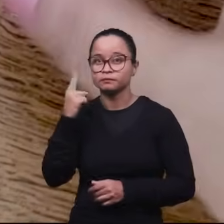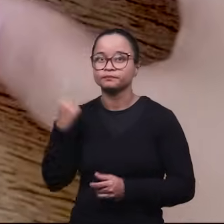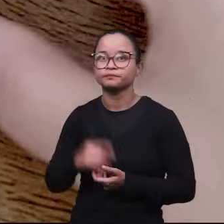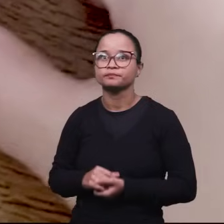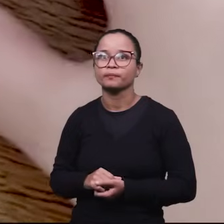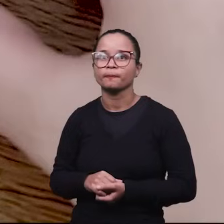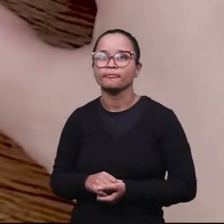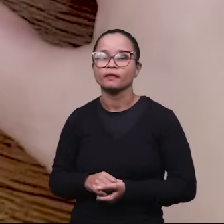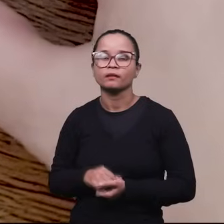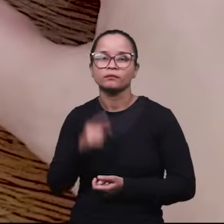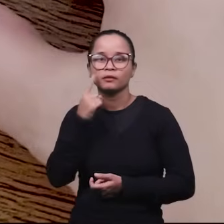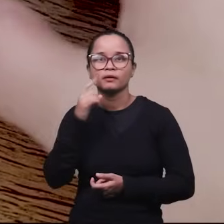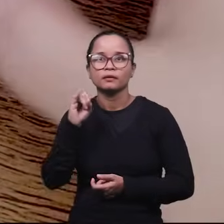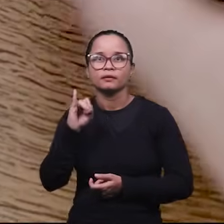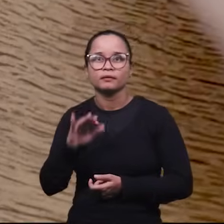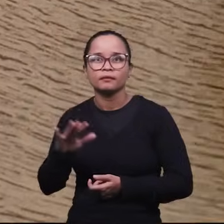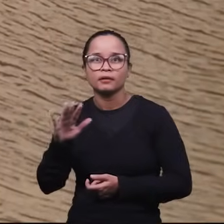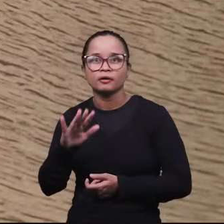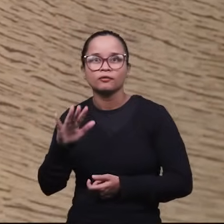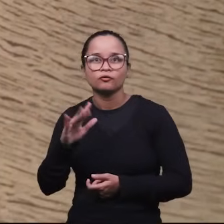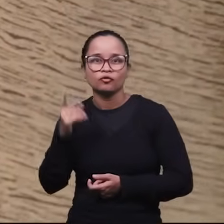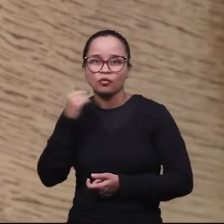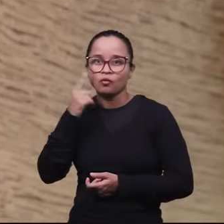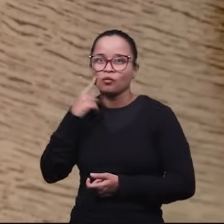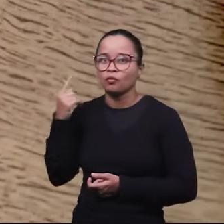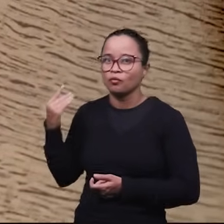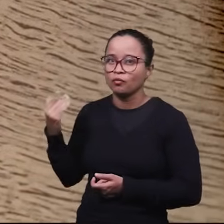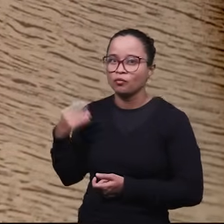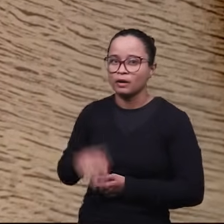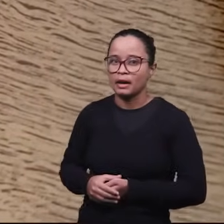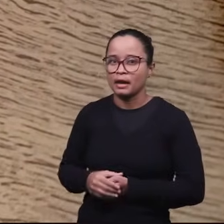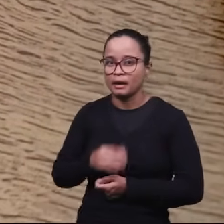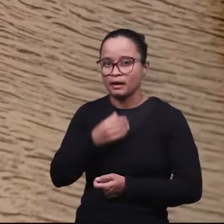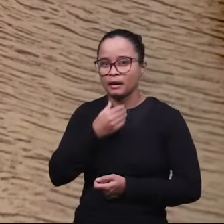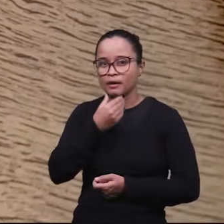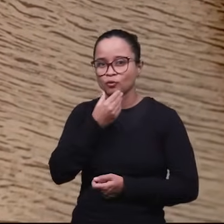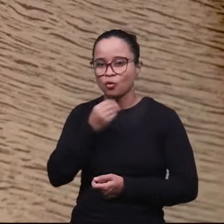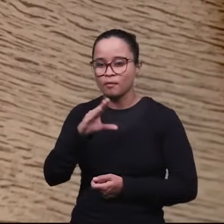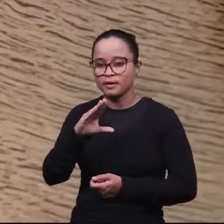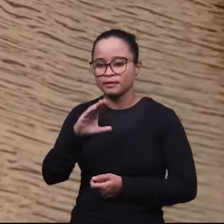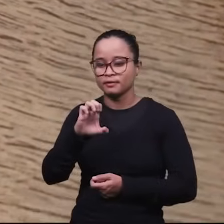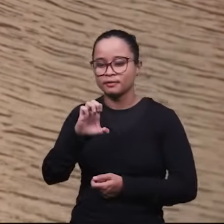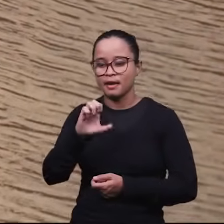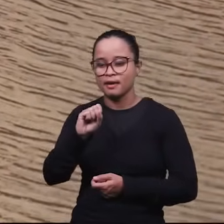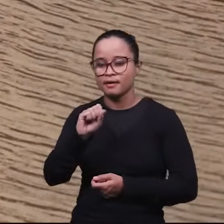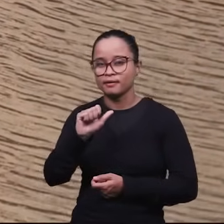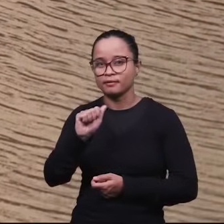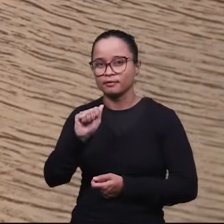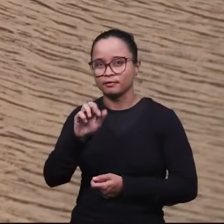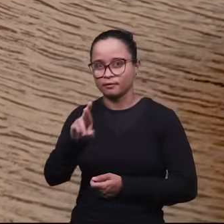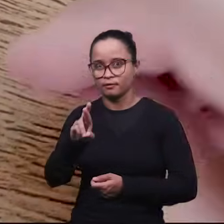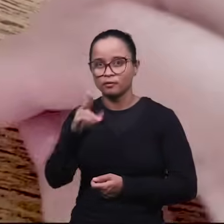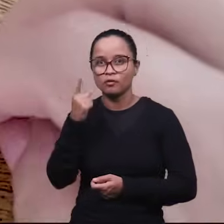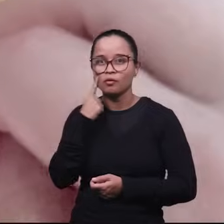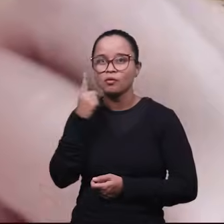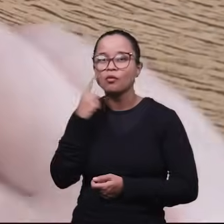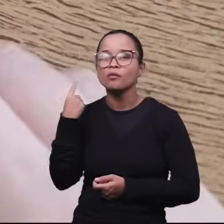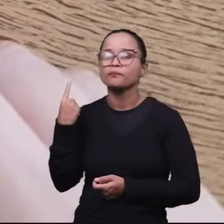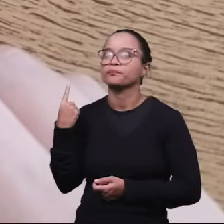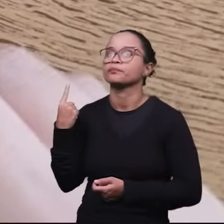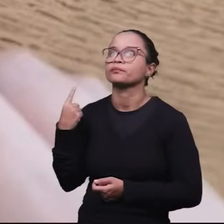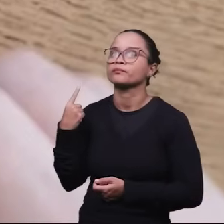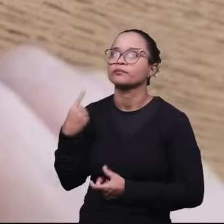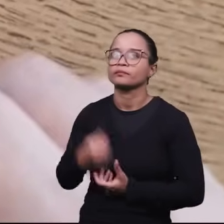Essa face aí, essa efígie, é do César, que está na